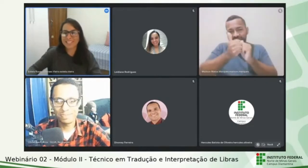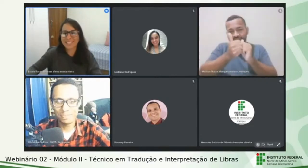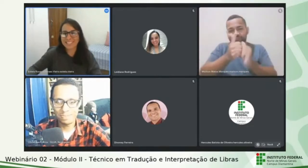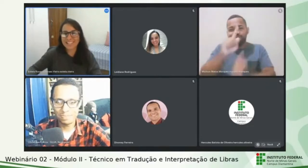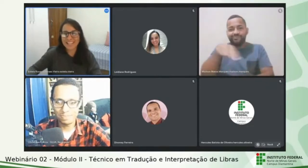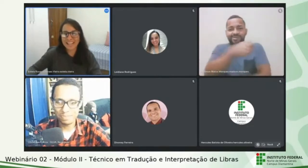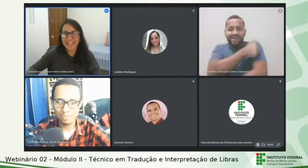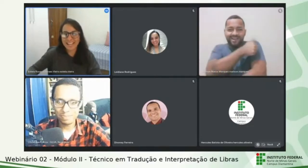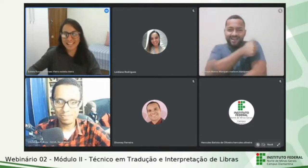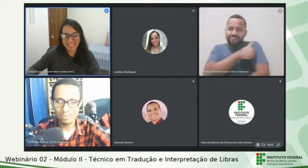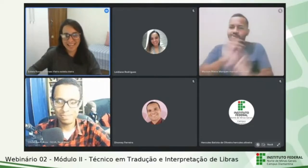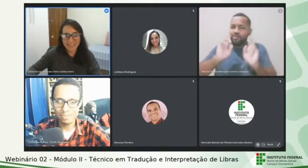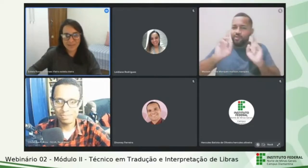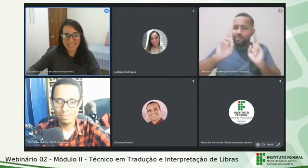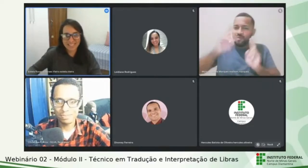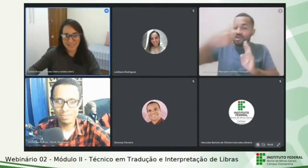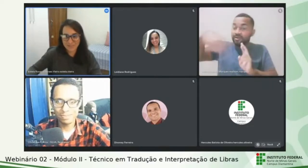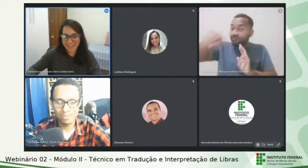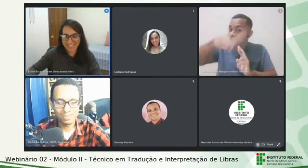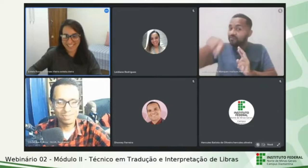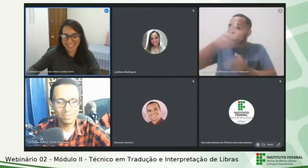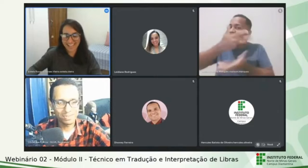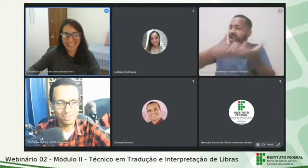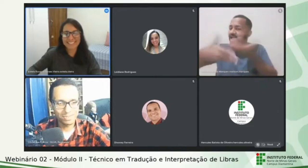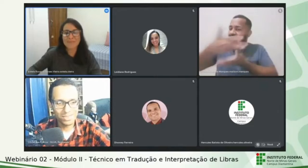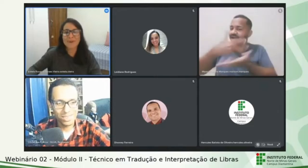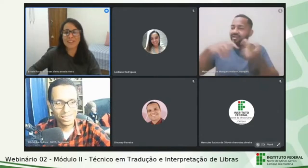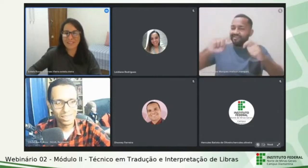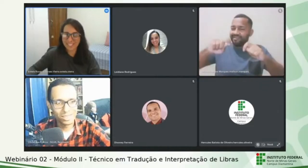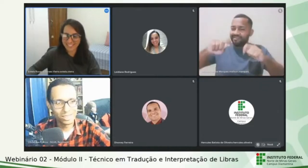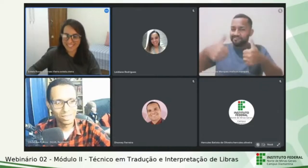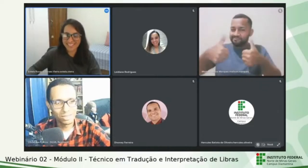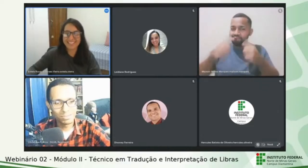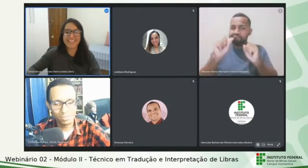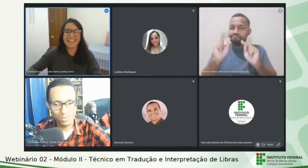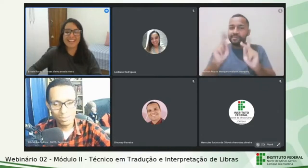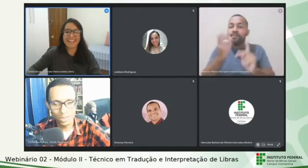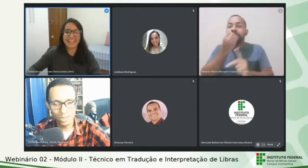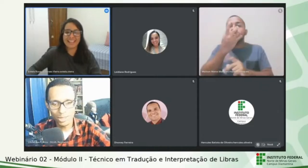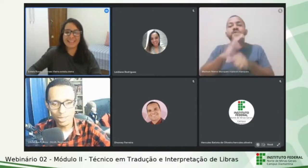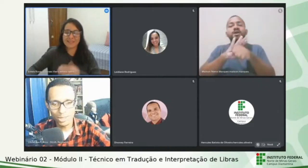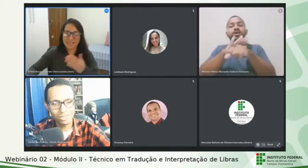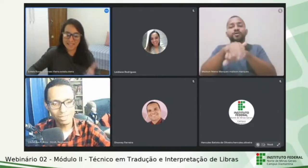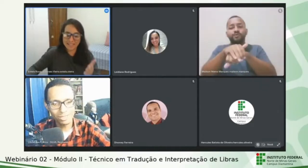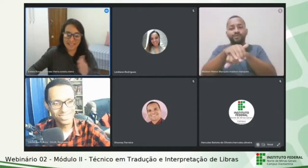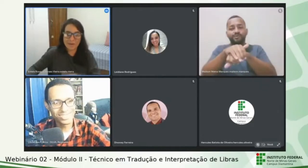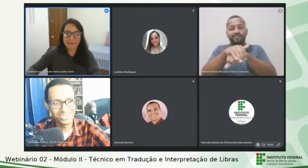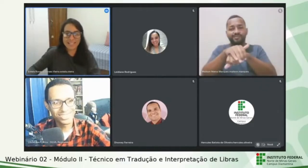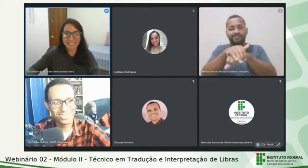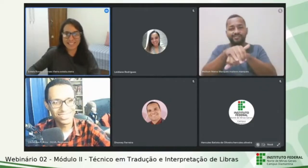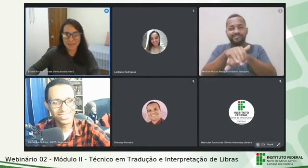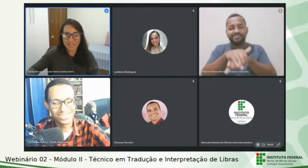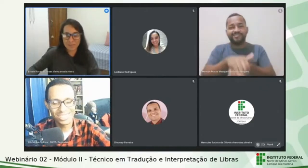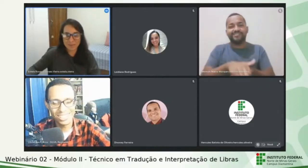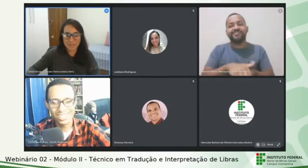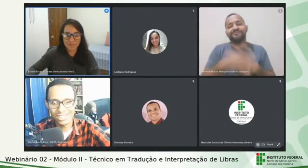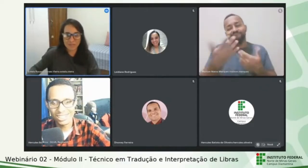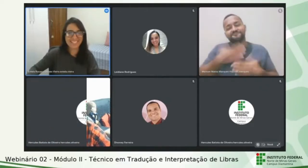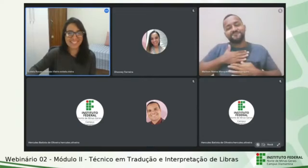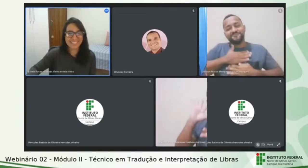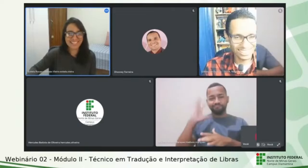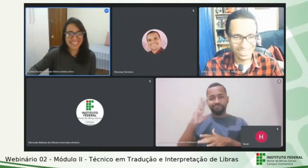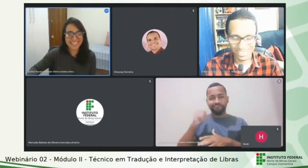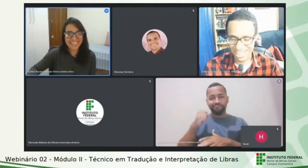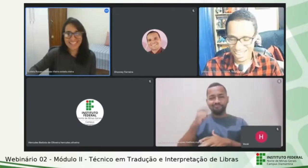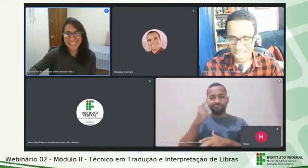que vocês interajam bastante com ele, tá? Então, boa noite. E é um prazer tê-lo aqui,